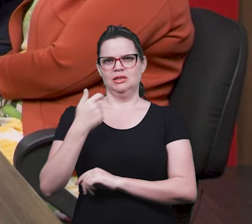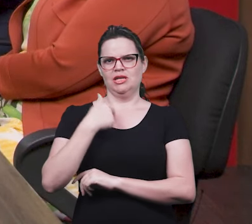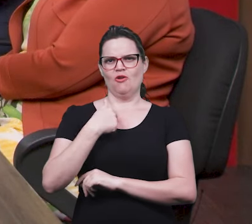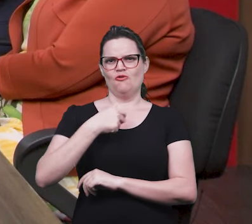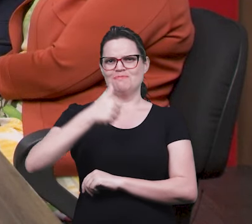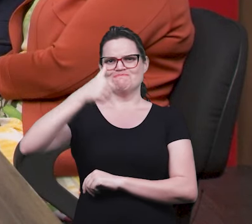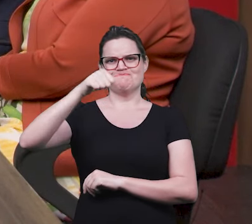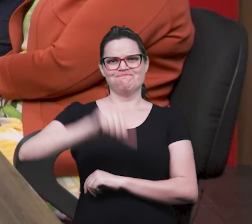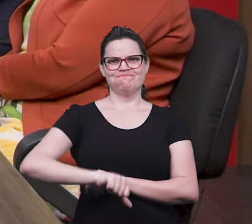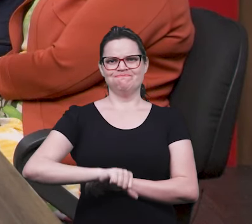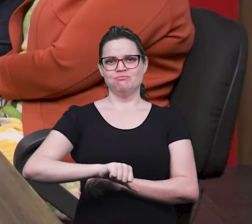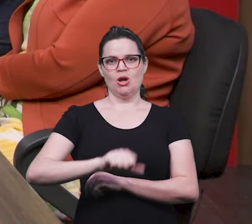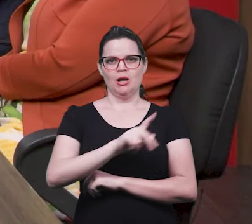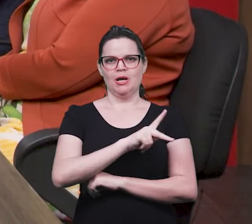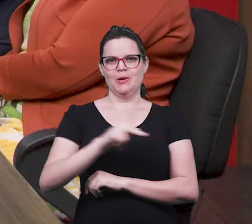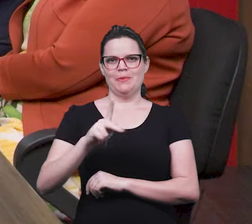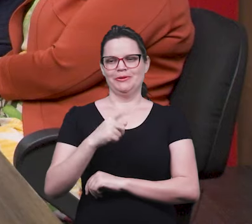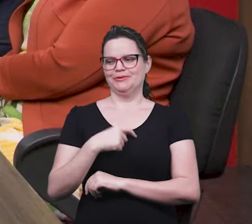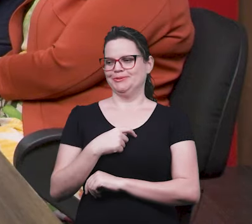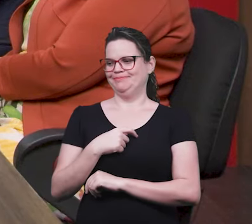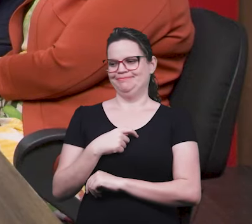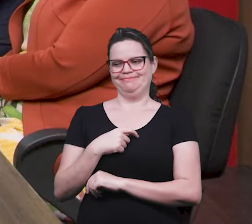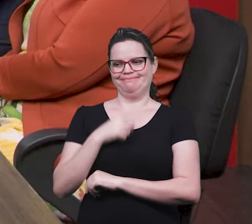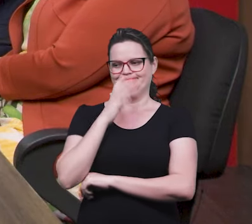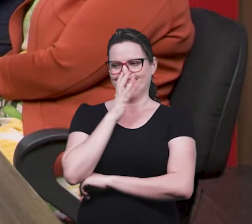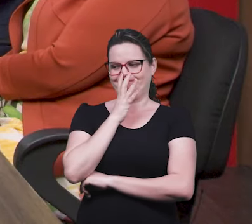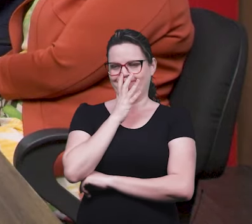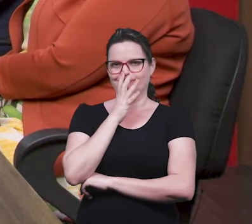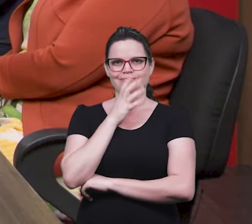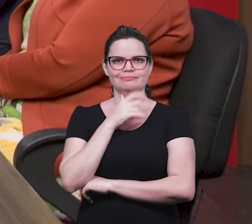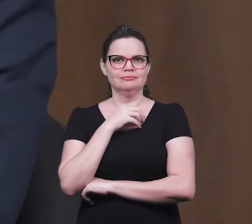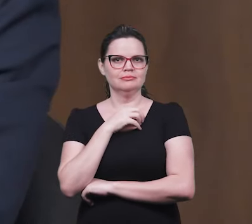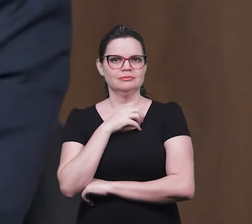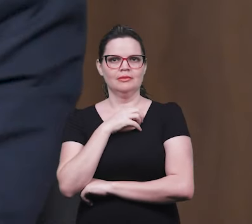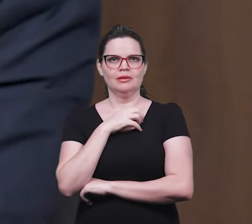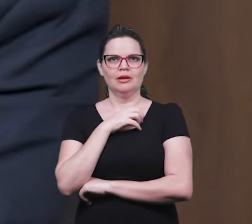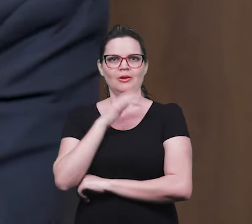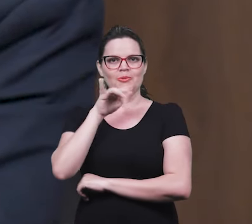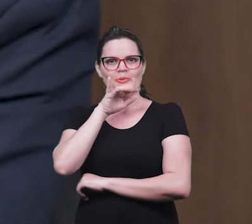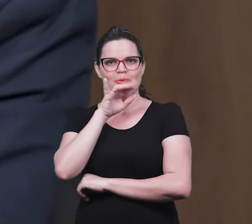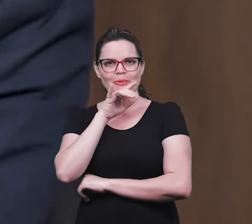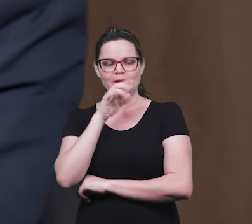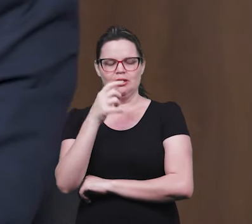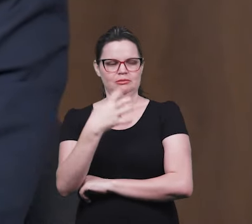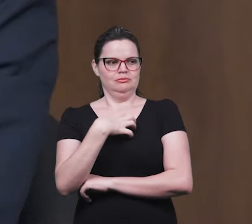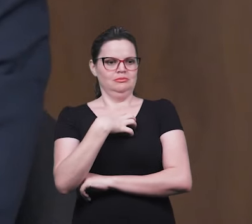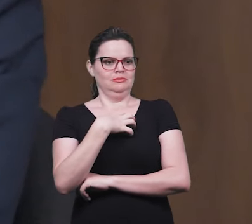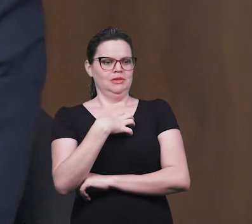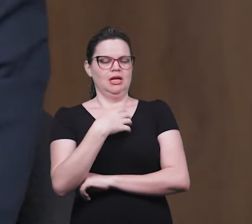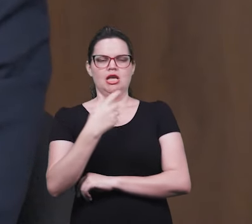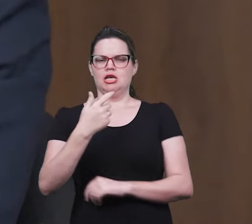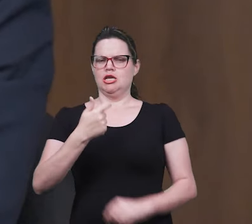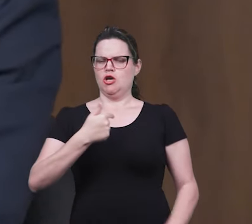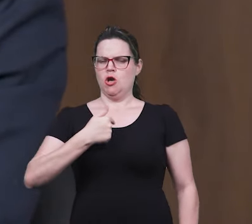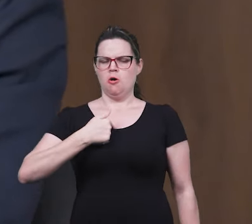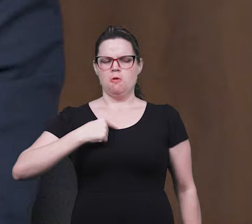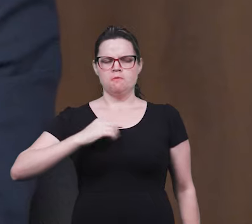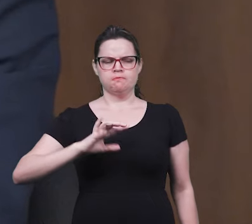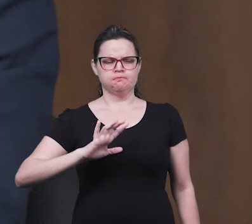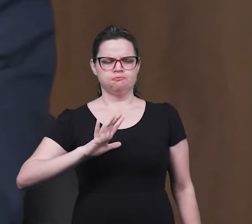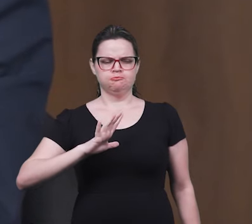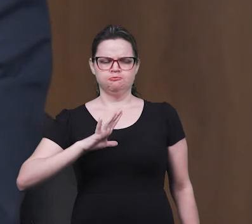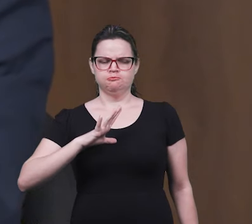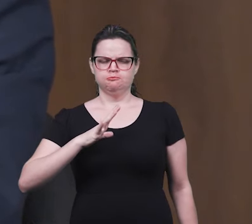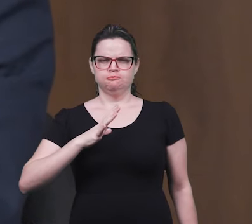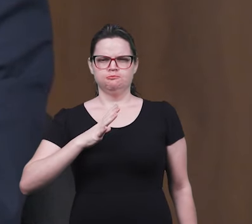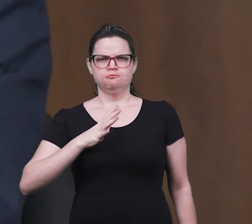ridicularizou. Entendeu? E como eu era TOD, né? Então